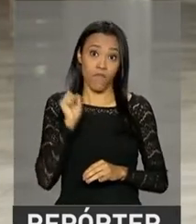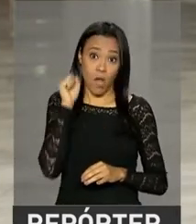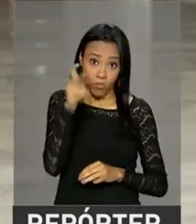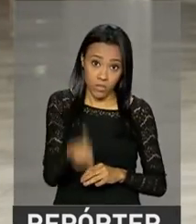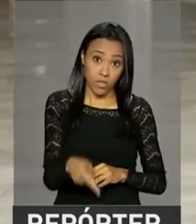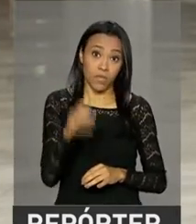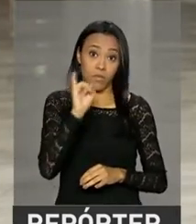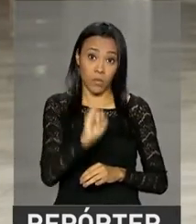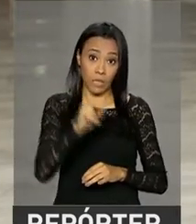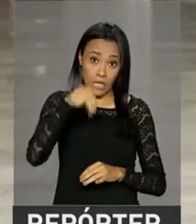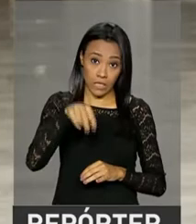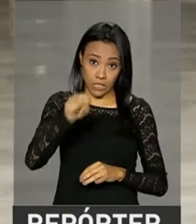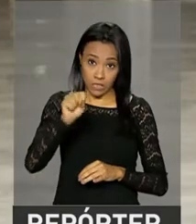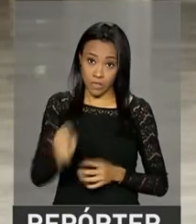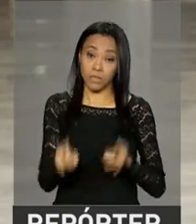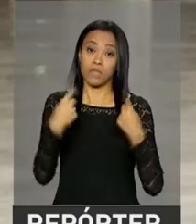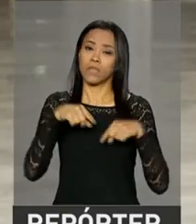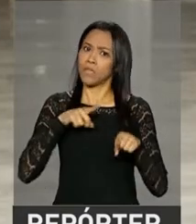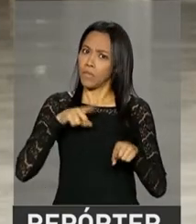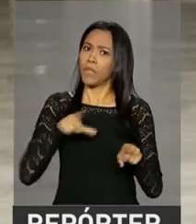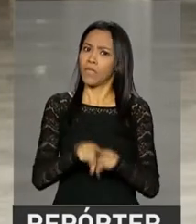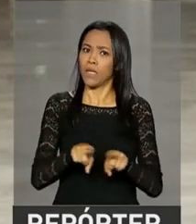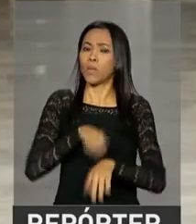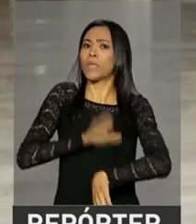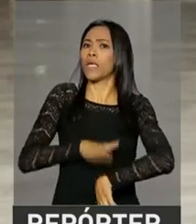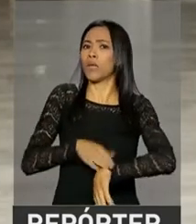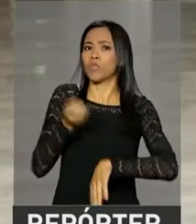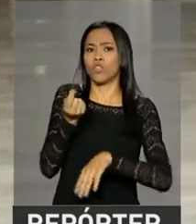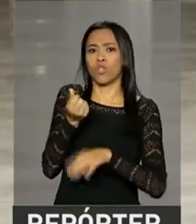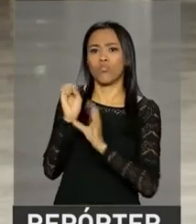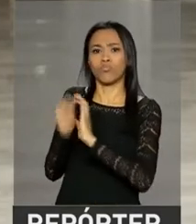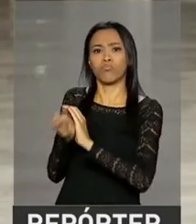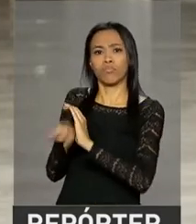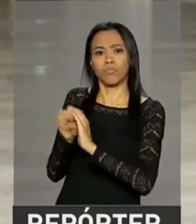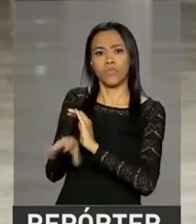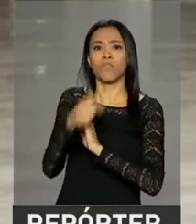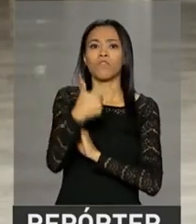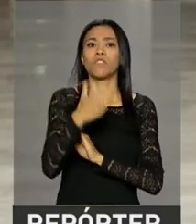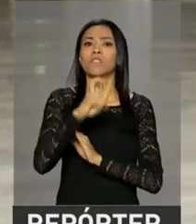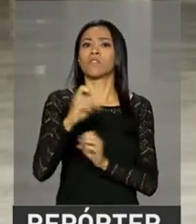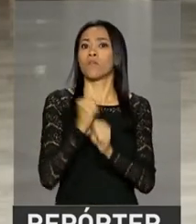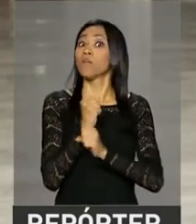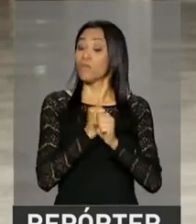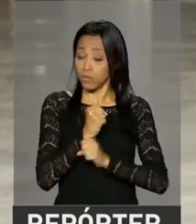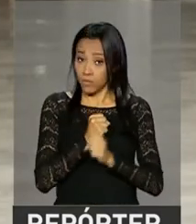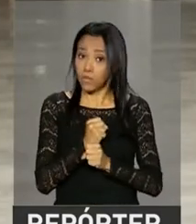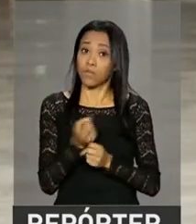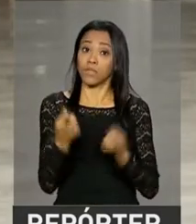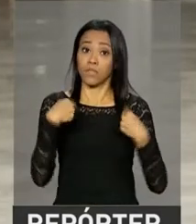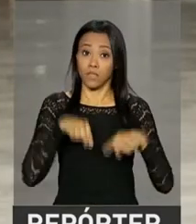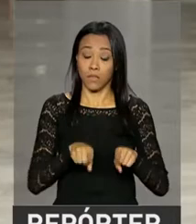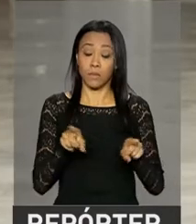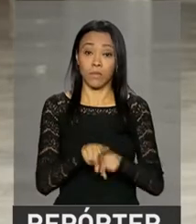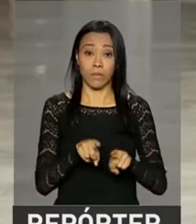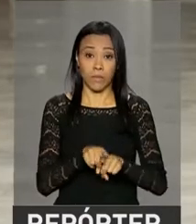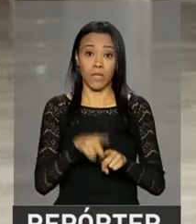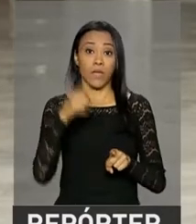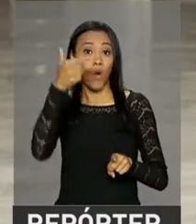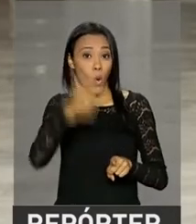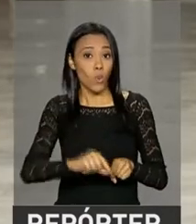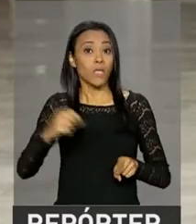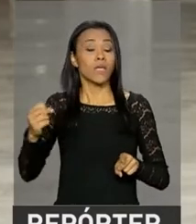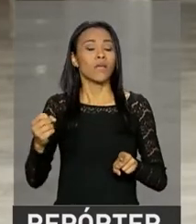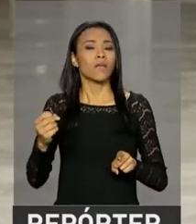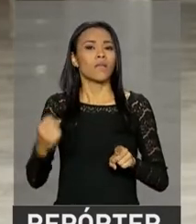pelo inss também exige um tempo mínimo de contribuição de 25 anos a proposta do relator também cria uma regra